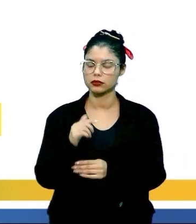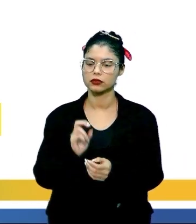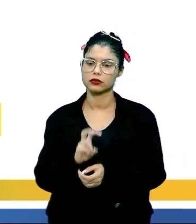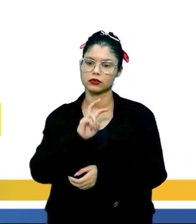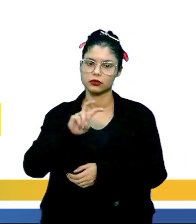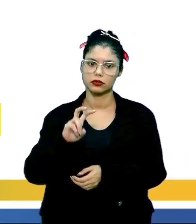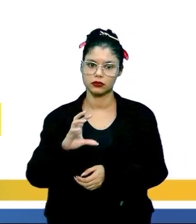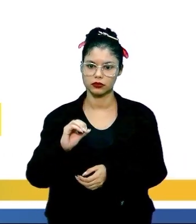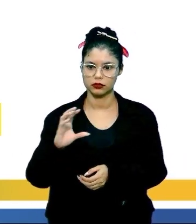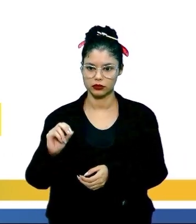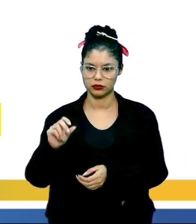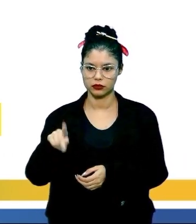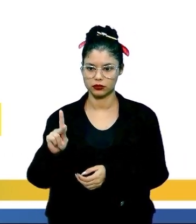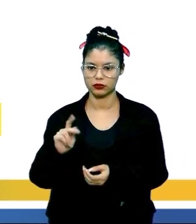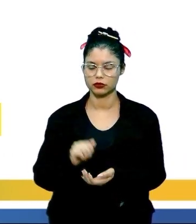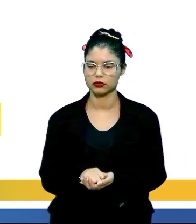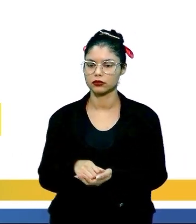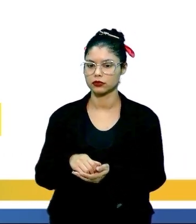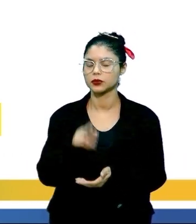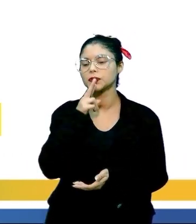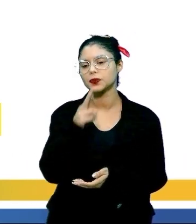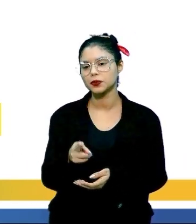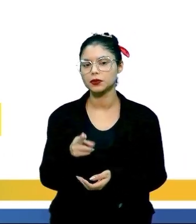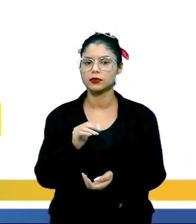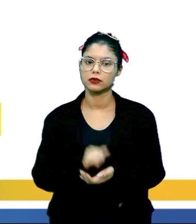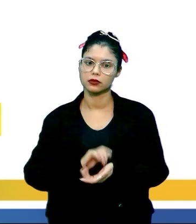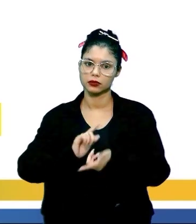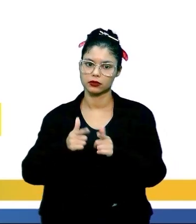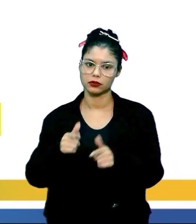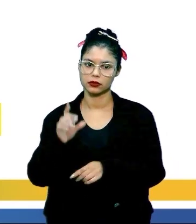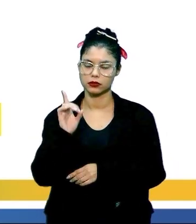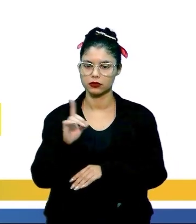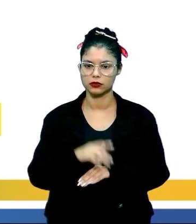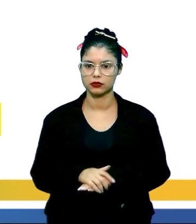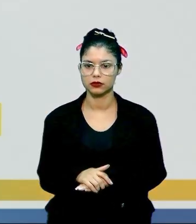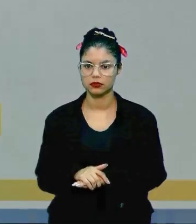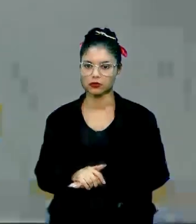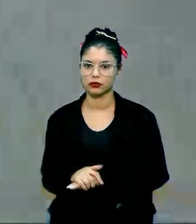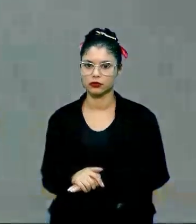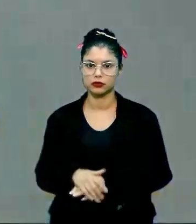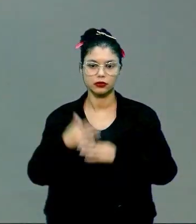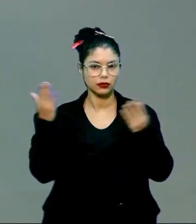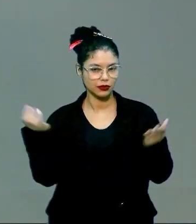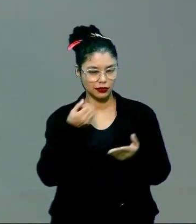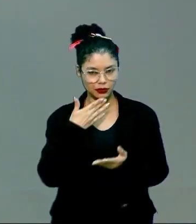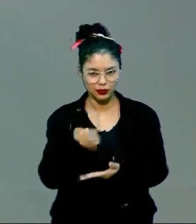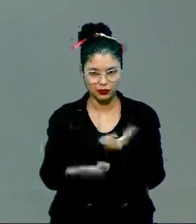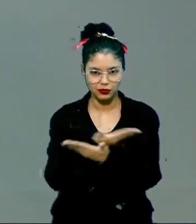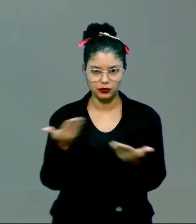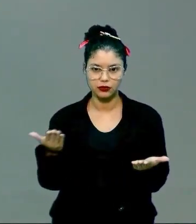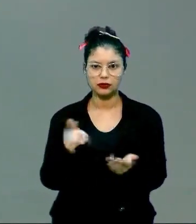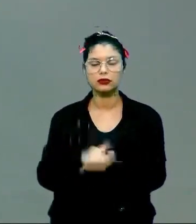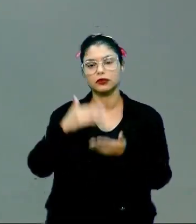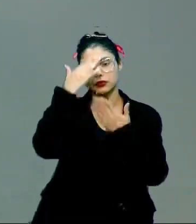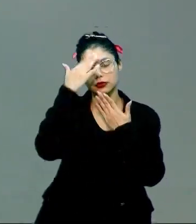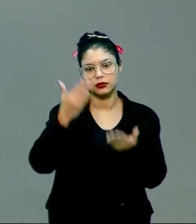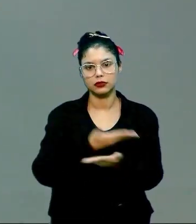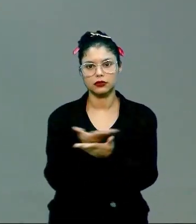final será de 500 kelvins. Então, o nosso gabarito é a letra D. Tudo bem, pessoal? Então, muito